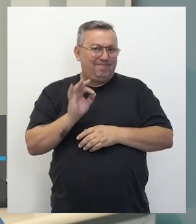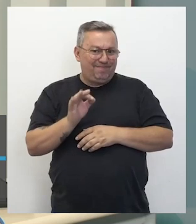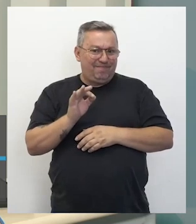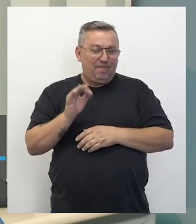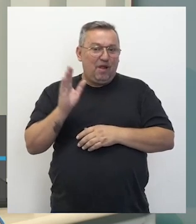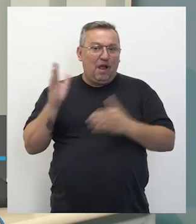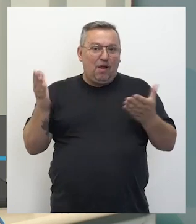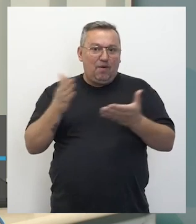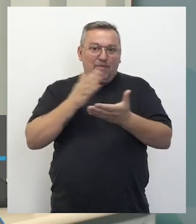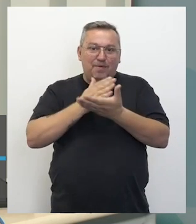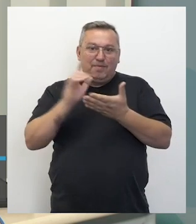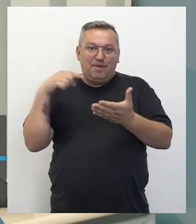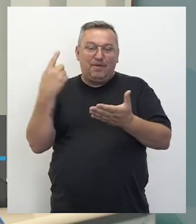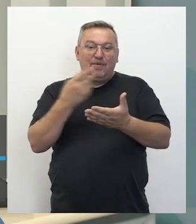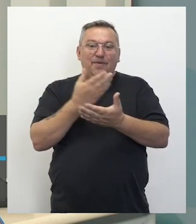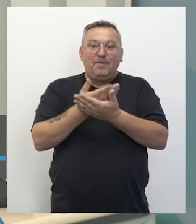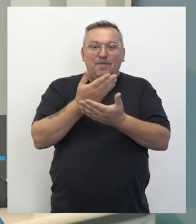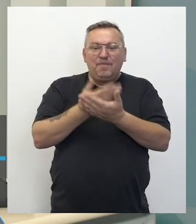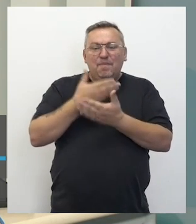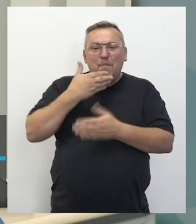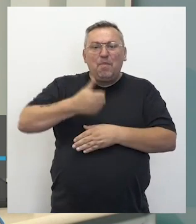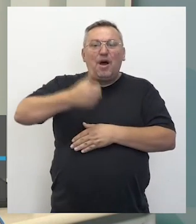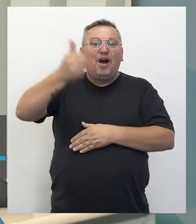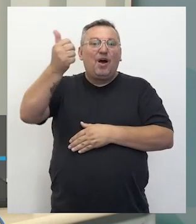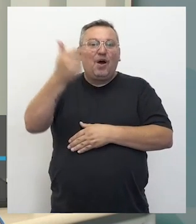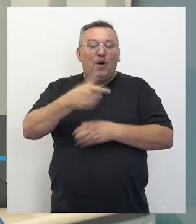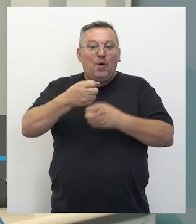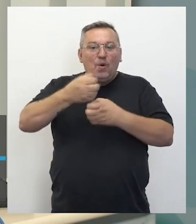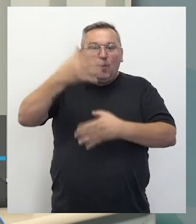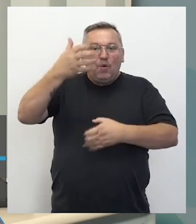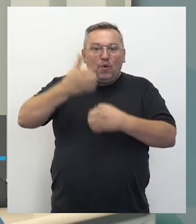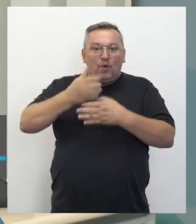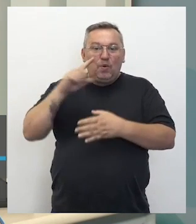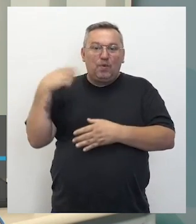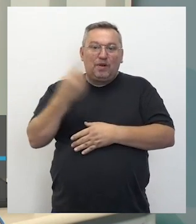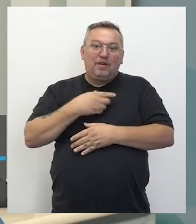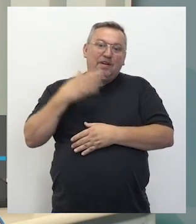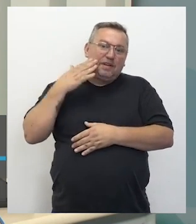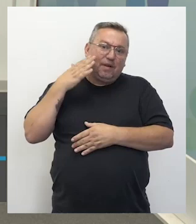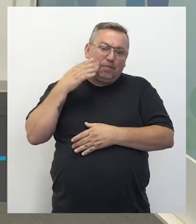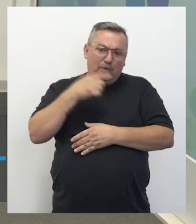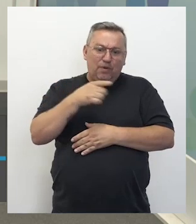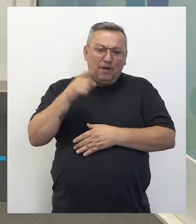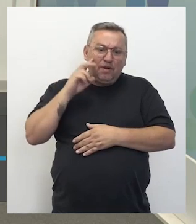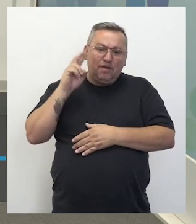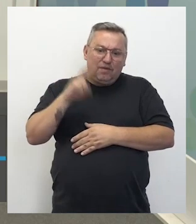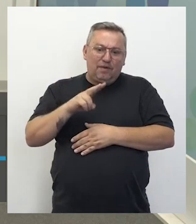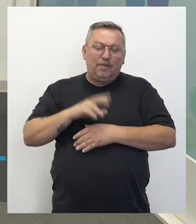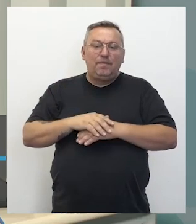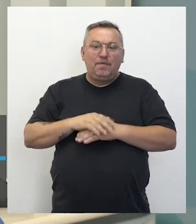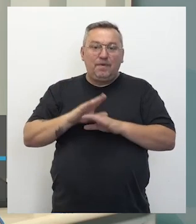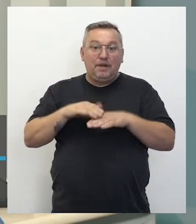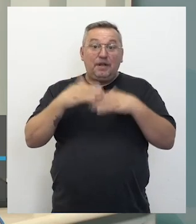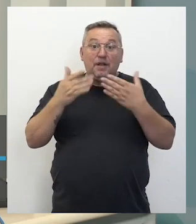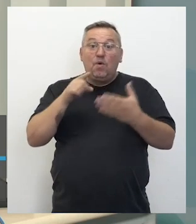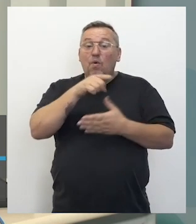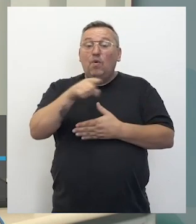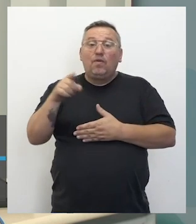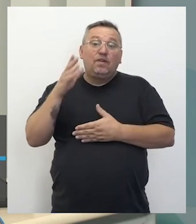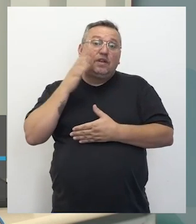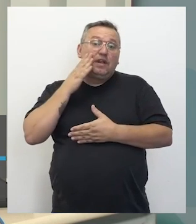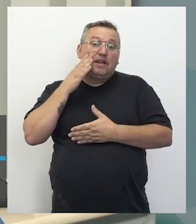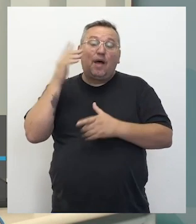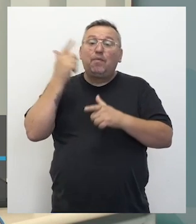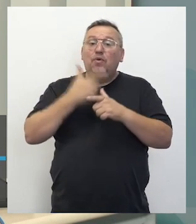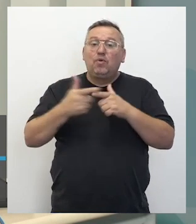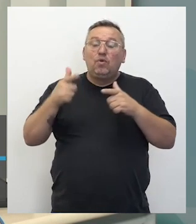para começar a nossa aula, nada melhor do que um chat aí para a gente saber o que eles sabem, certo, Edjoel? Sim. Então, o que vocês sabem